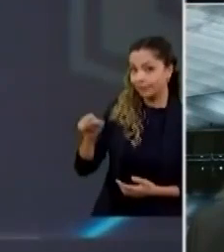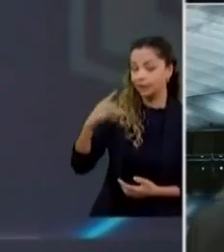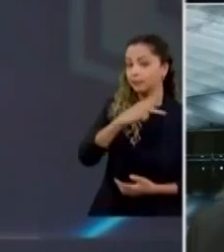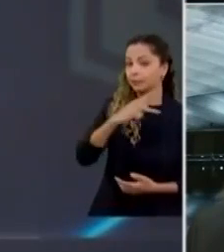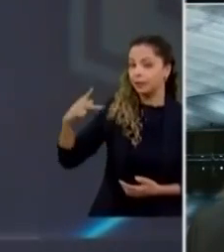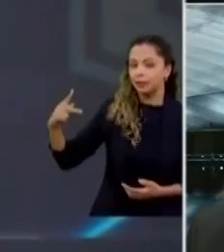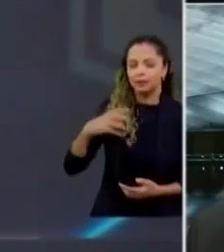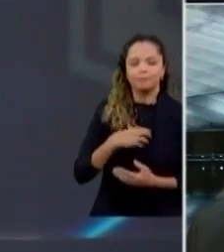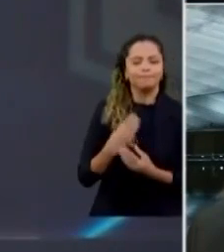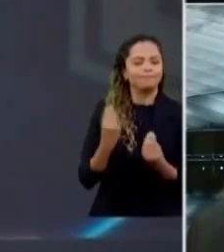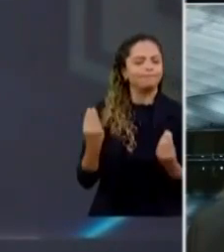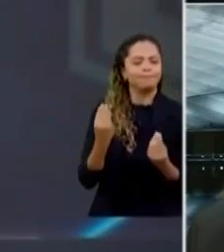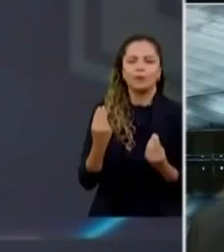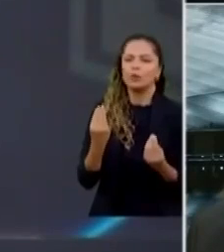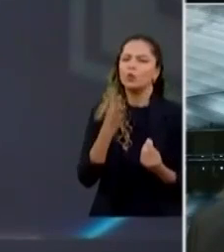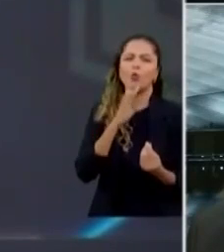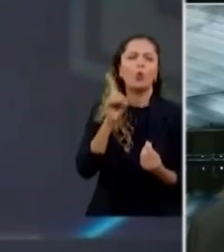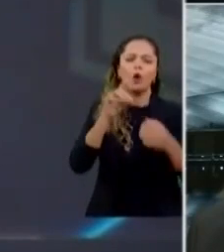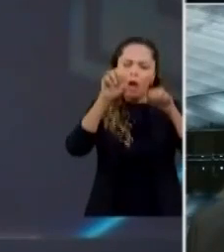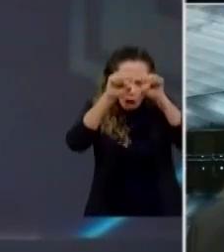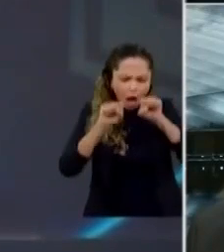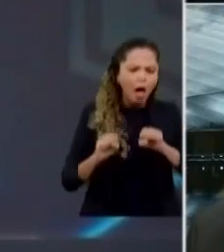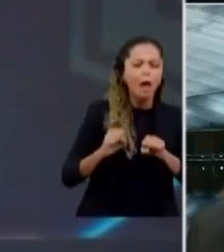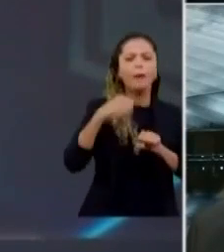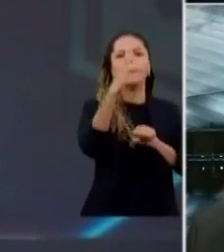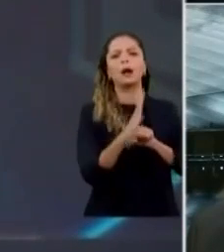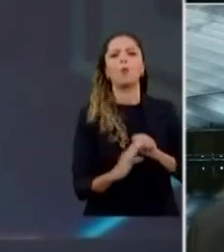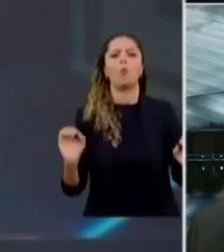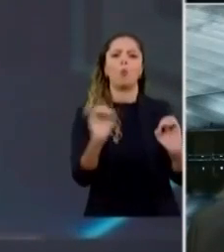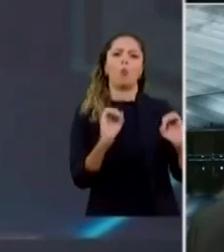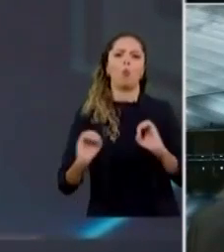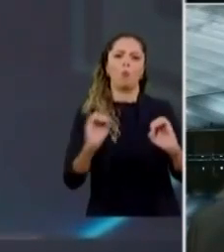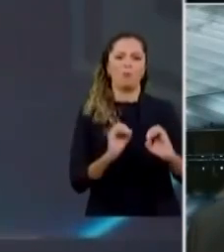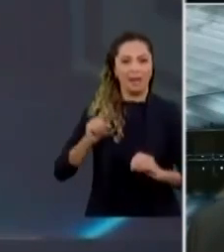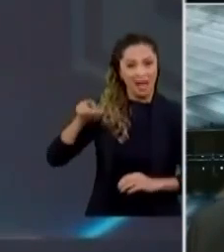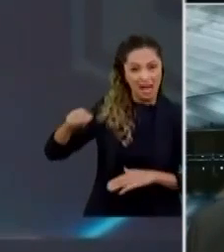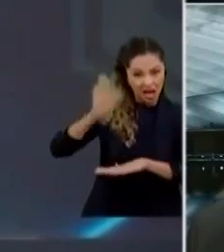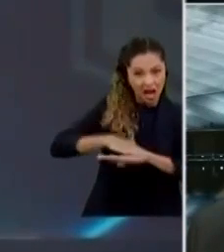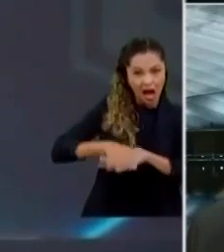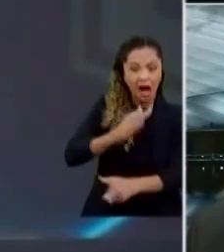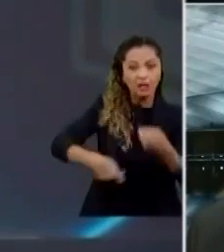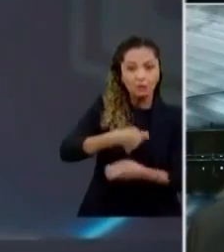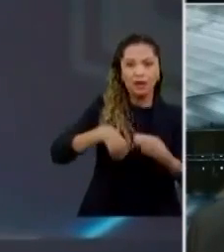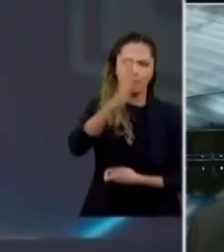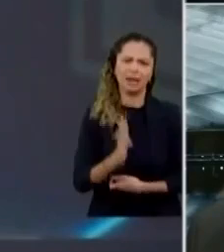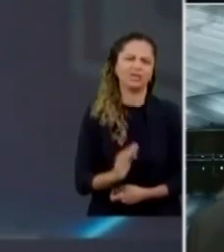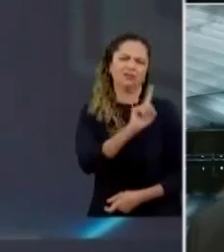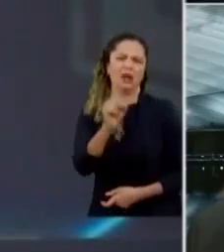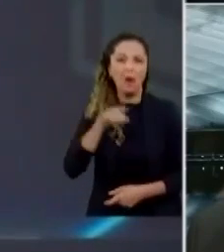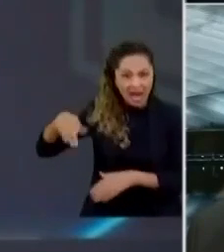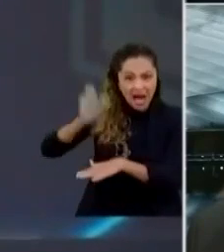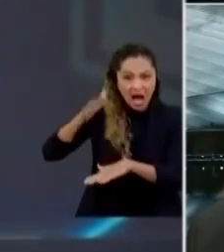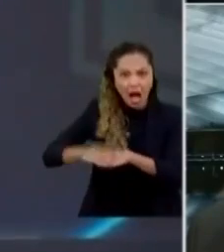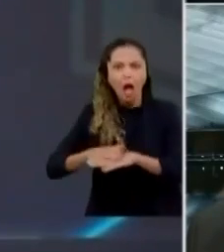dentro da família? É, de novo, ela está naquela estratégia dela, muito bem definida, de tentar conquistar o máximo